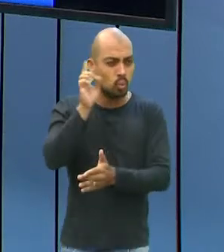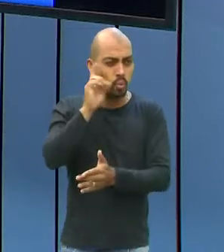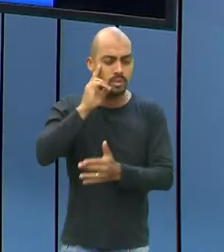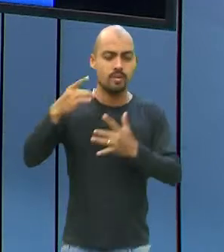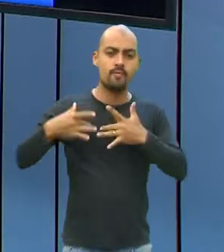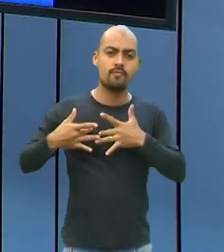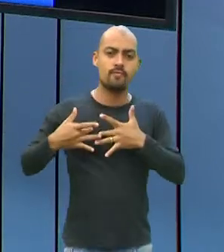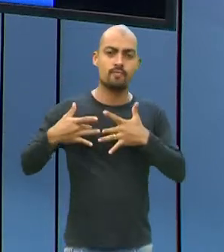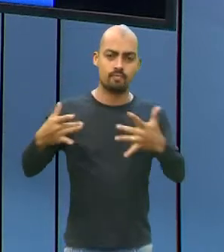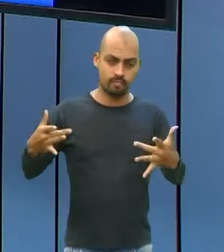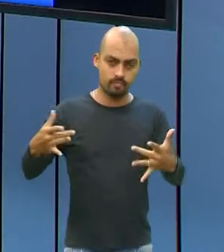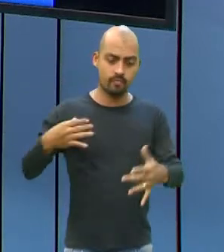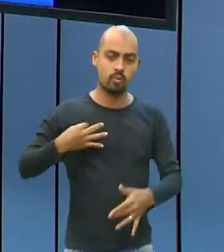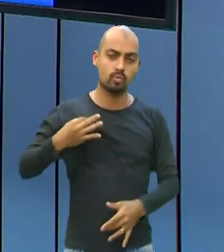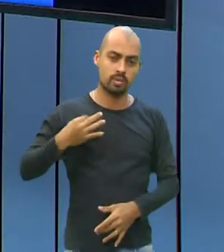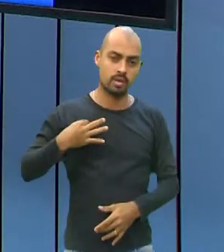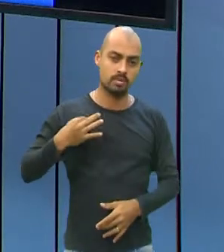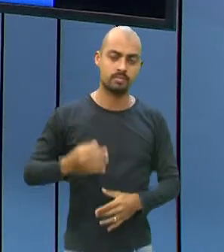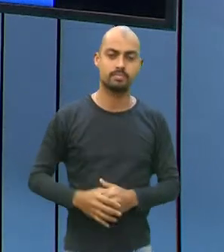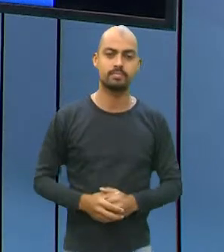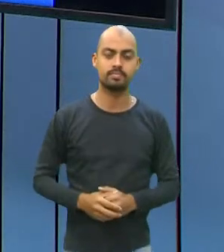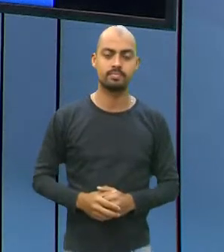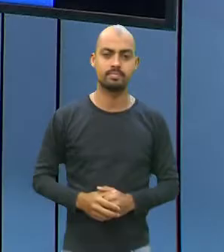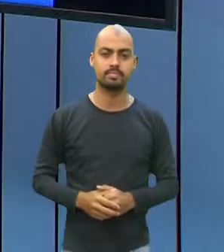trabalho voluntário de resgate.